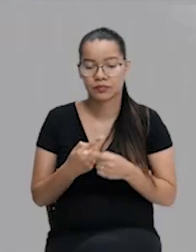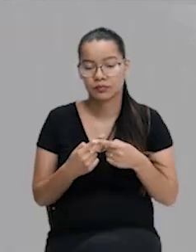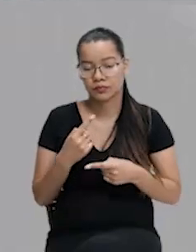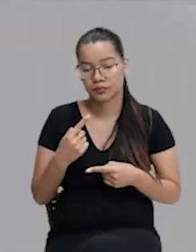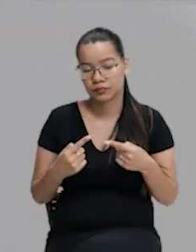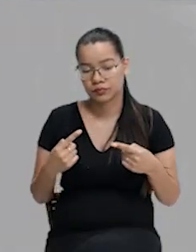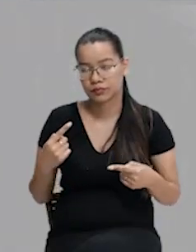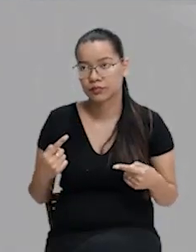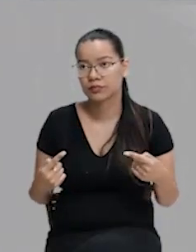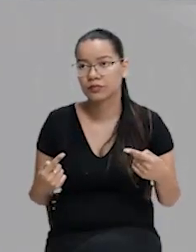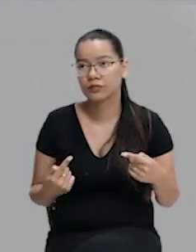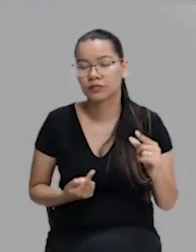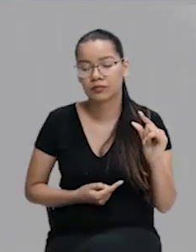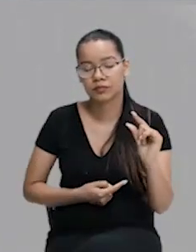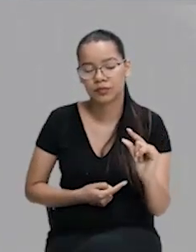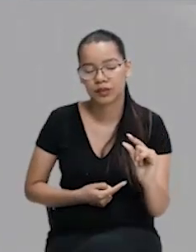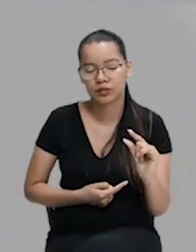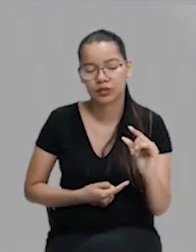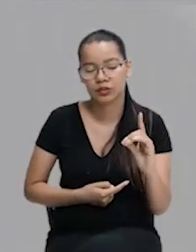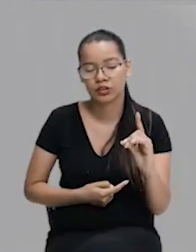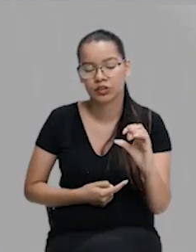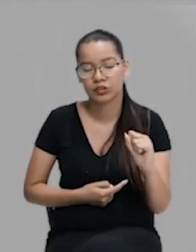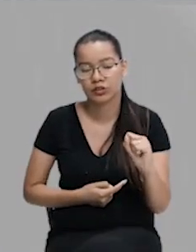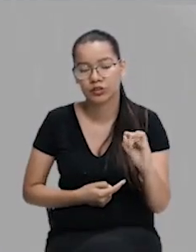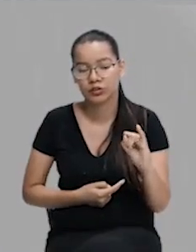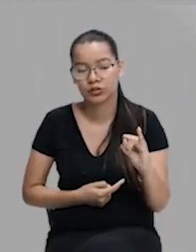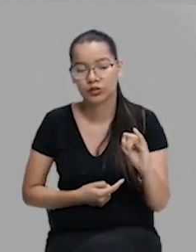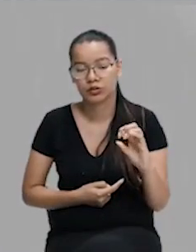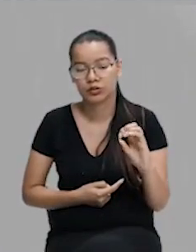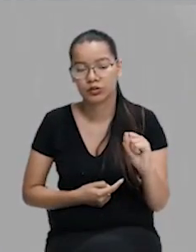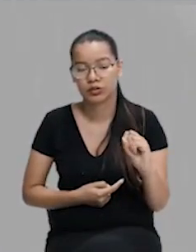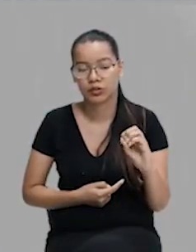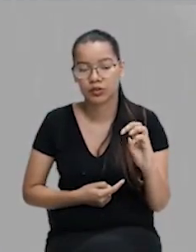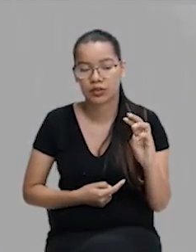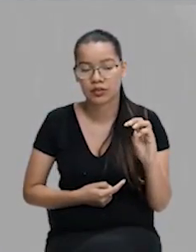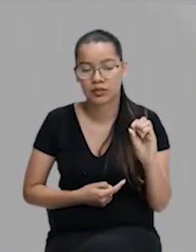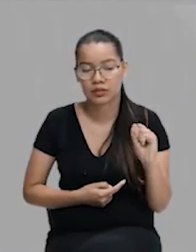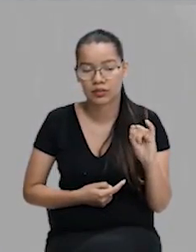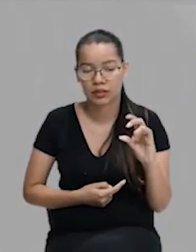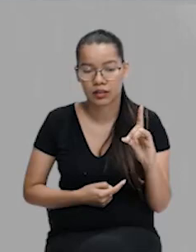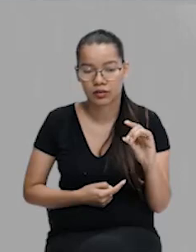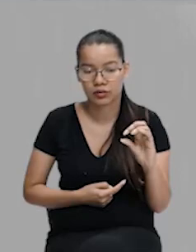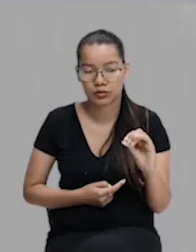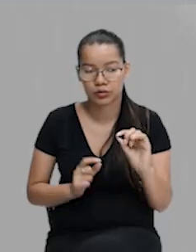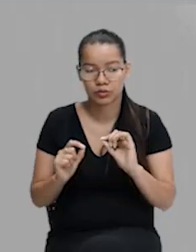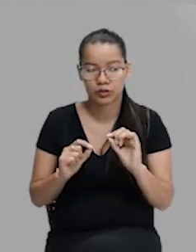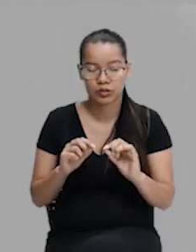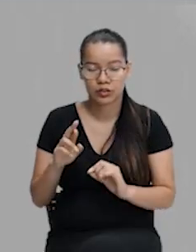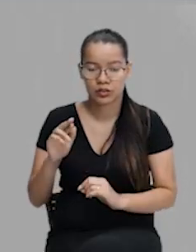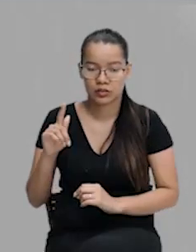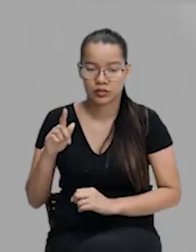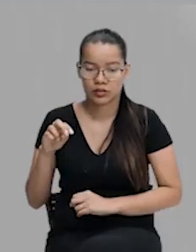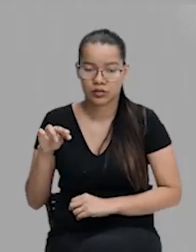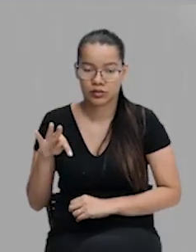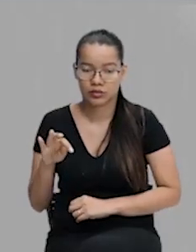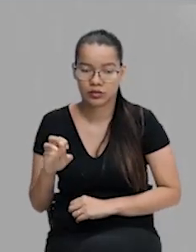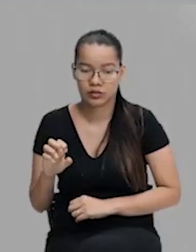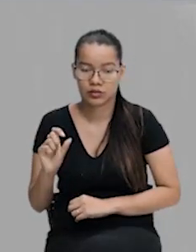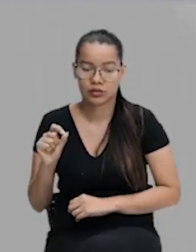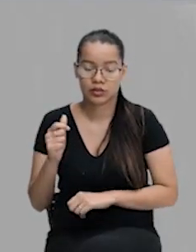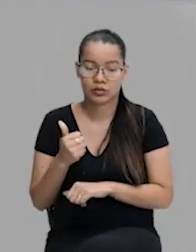menos ionizado ou menos dissociado do que os reagentes. No caso aqui é o